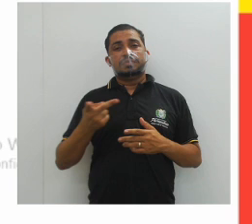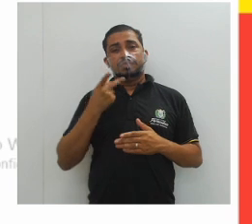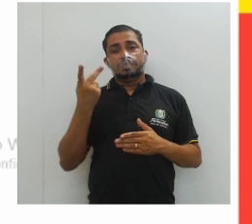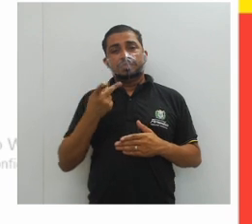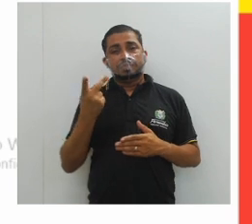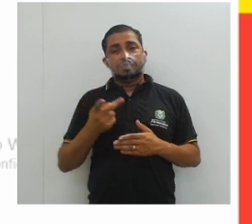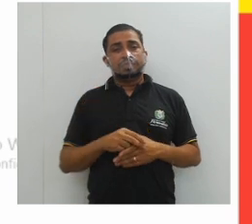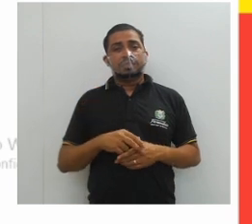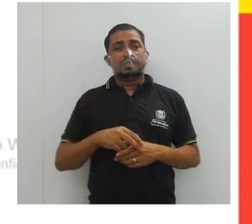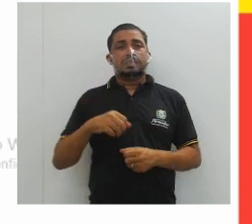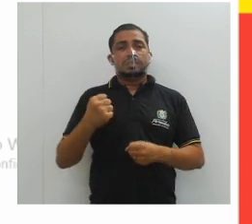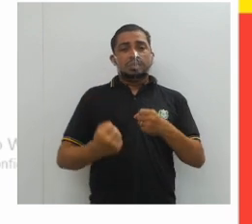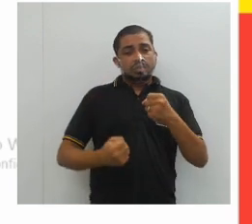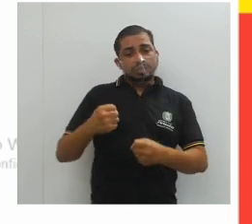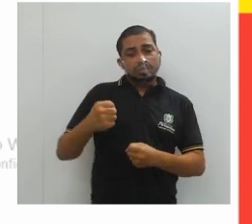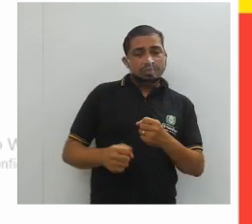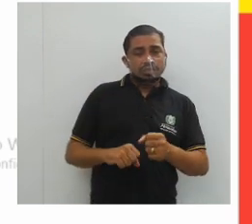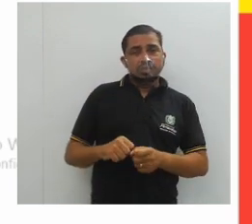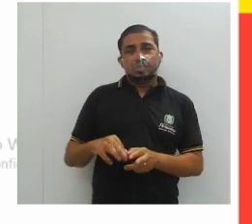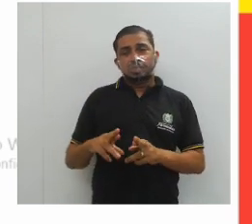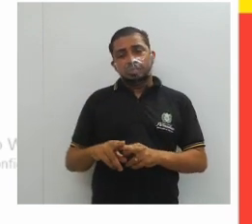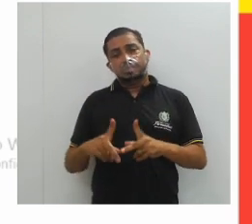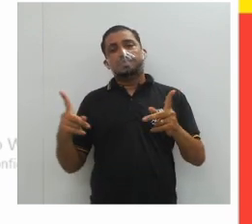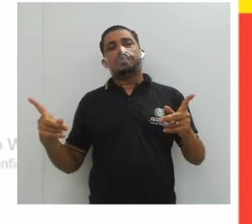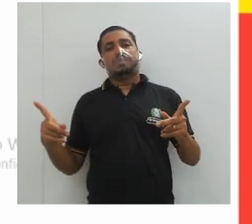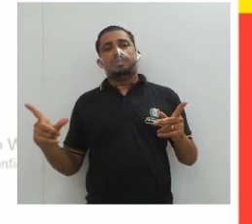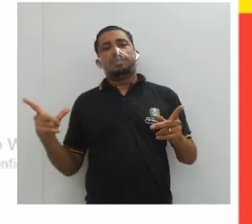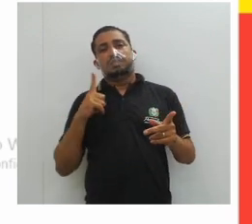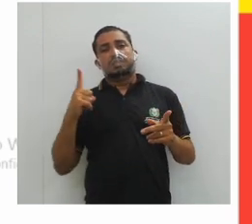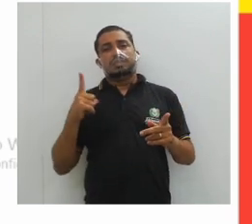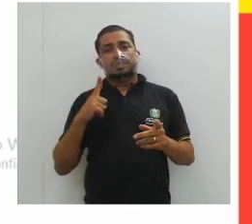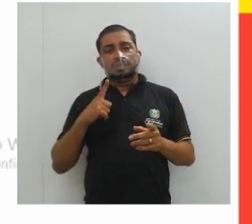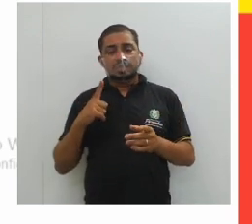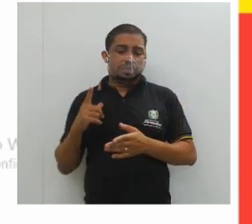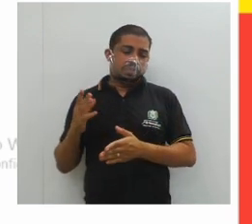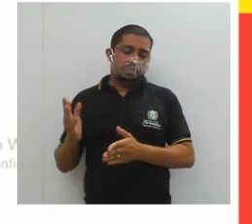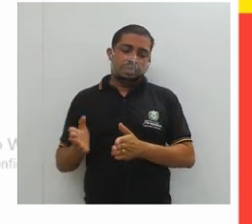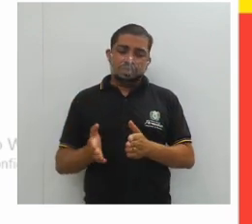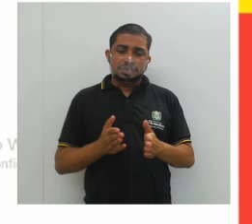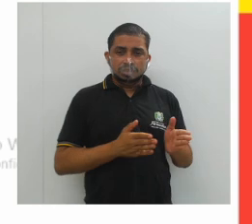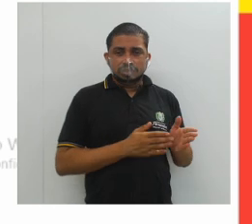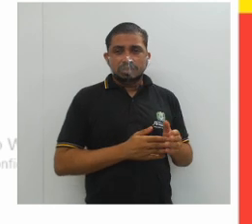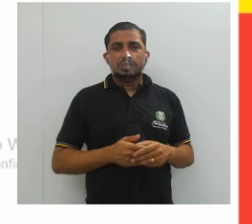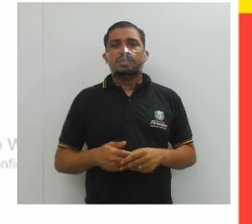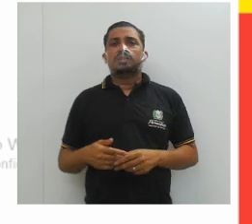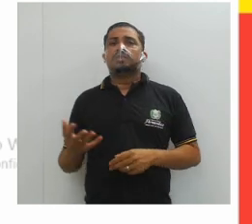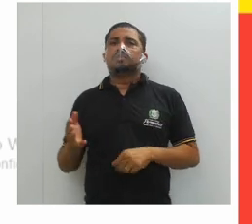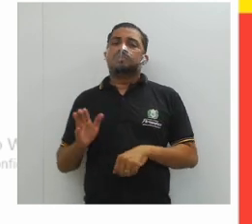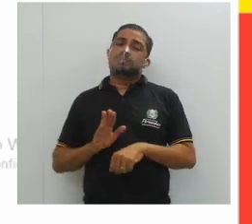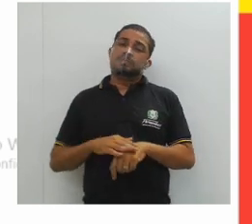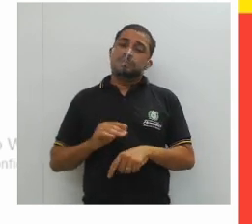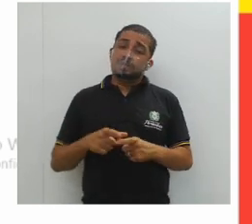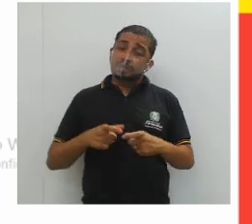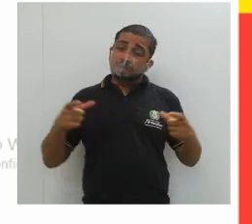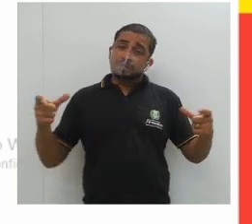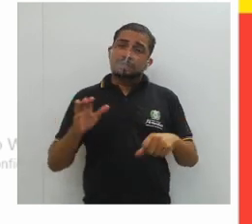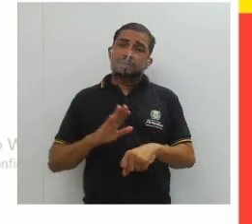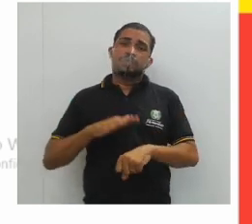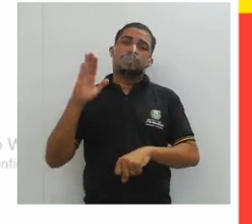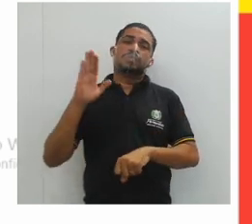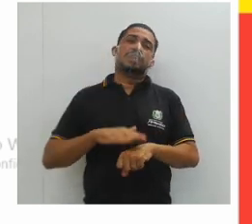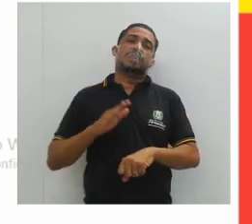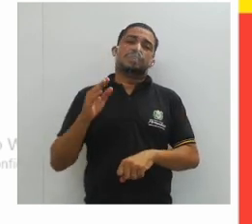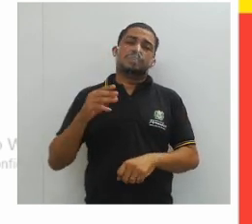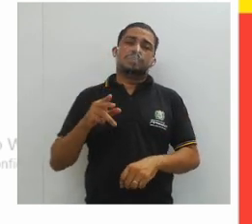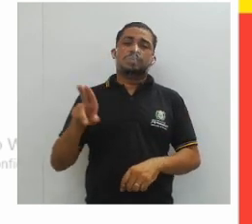automação, bem diferente lá de Henry Ford. A gente continua com a linha de montagem, mas quase tudo automatizado, uso de